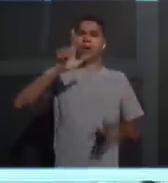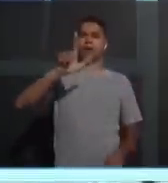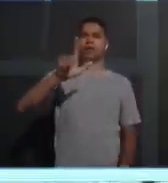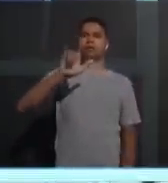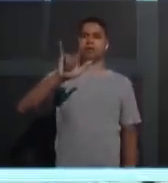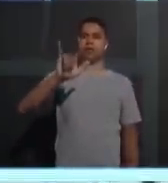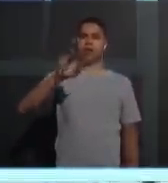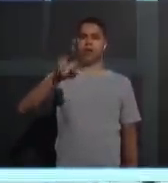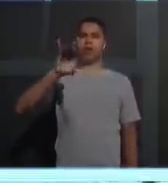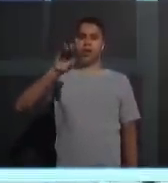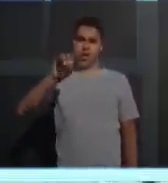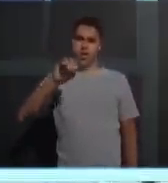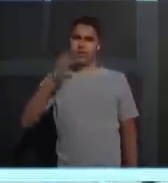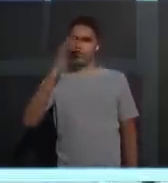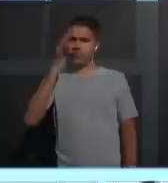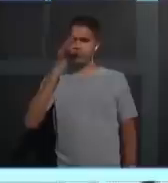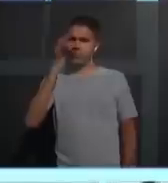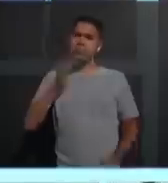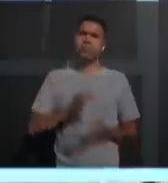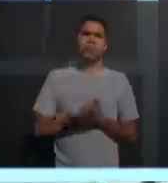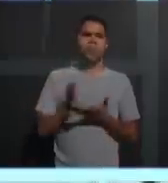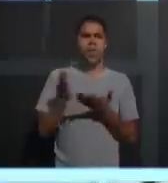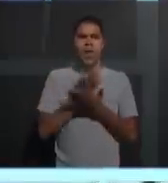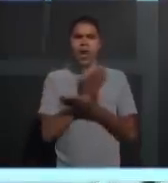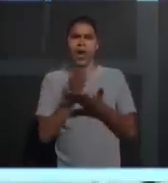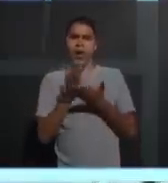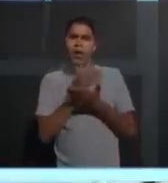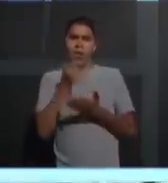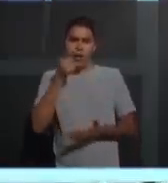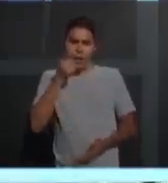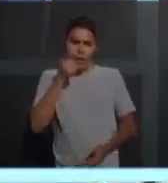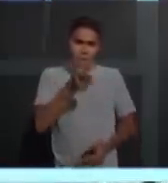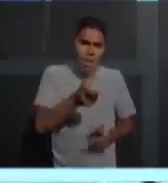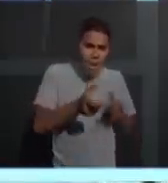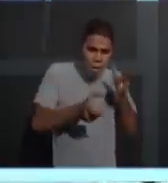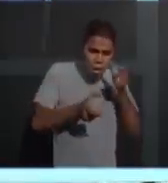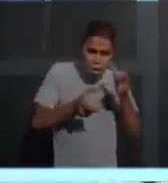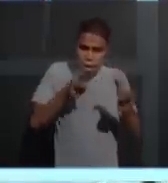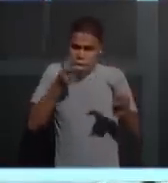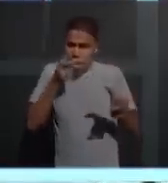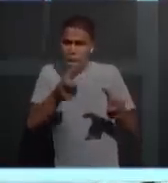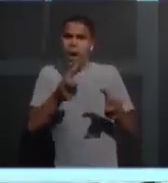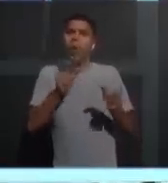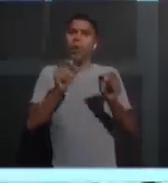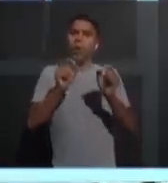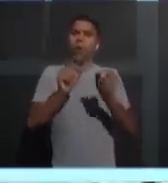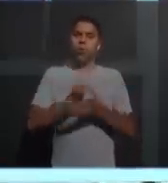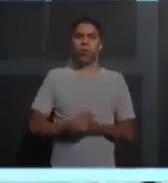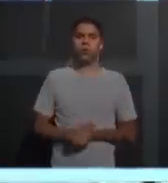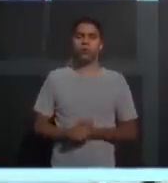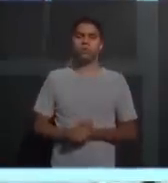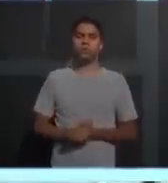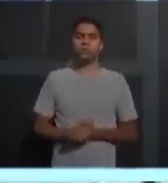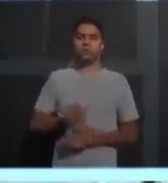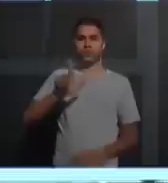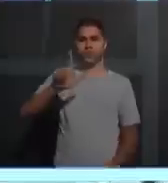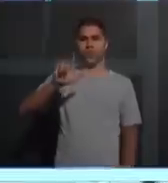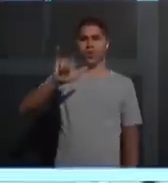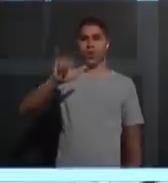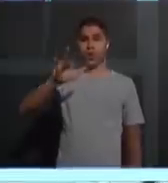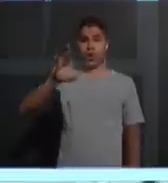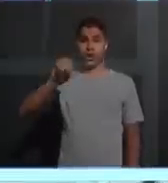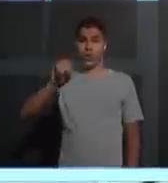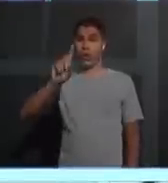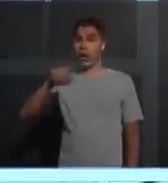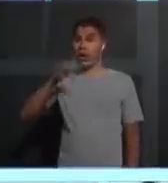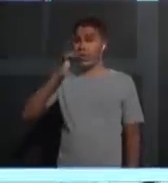e algumas coisas me chamaram muito a atenção sobre eles que são a seguinte o lírio é uma